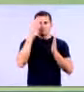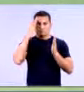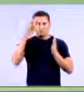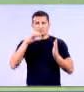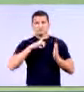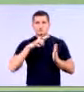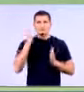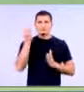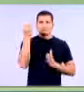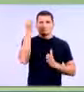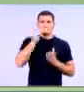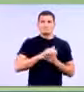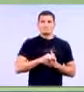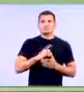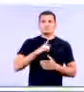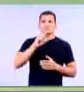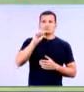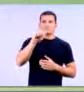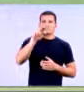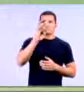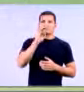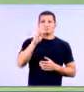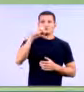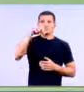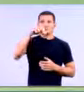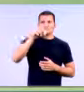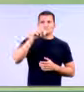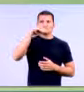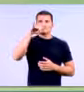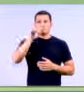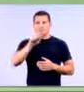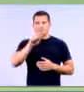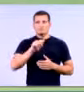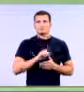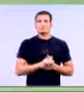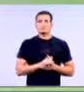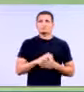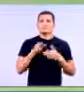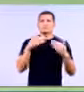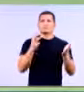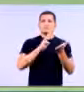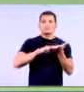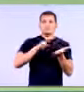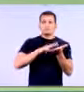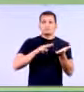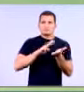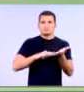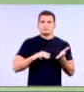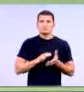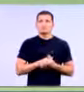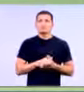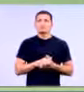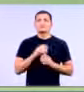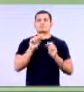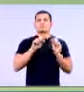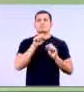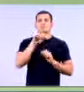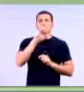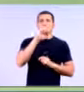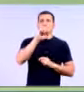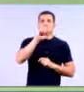cooperação e da interação. E quais são, então, essas metodologias, professor? O que é o e-learning? O